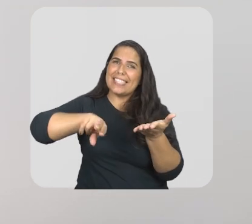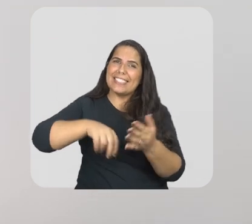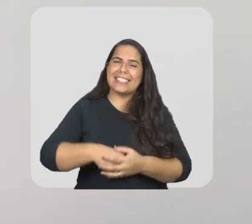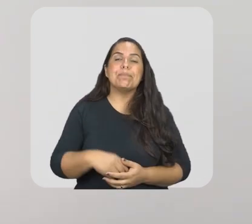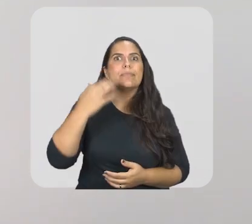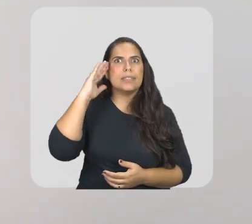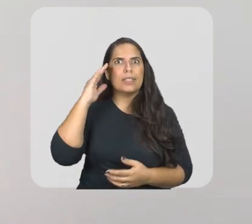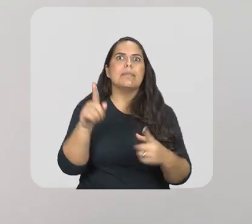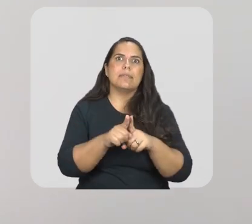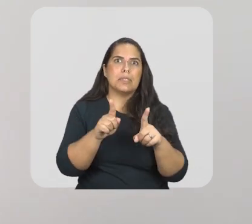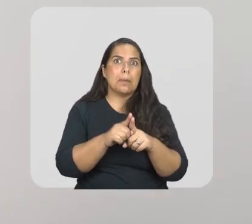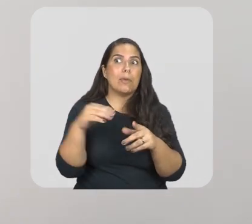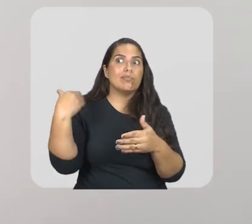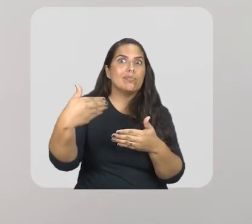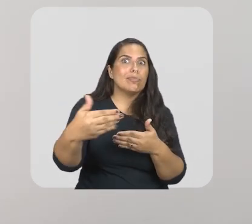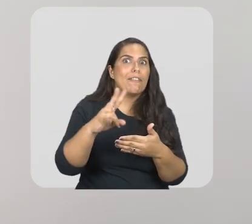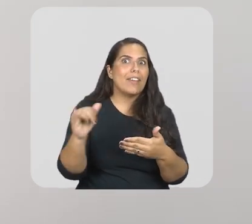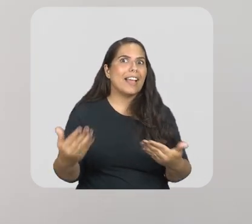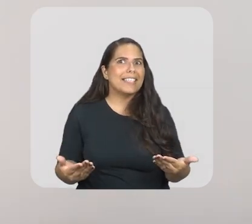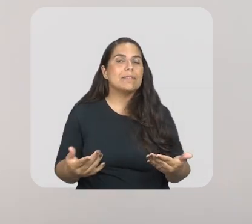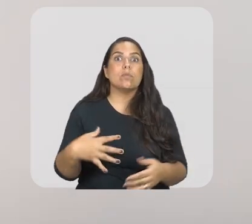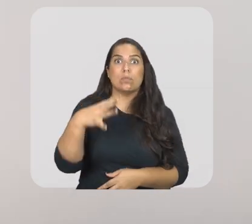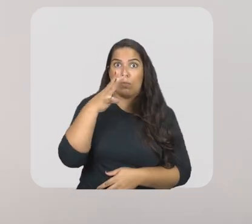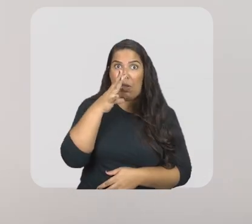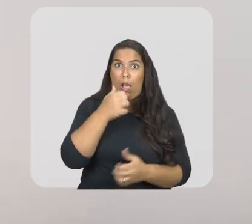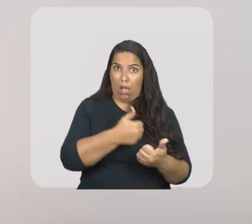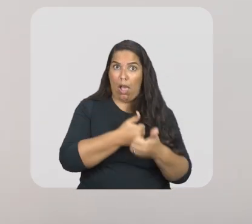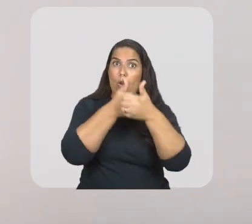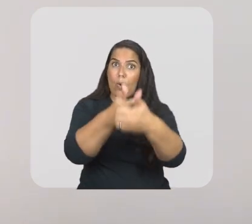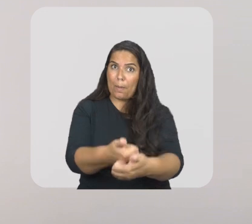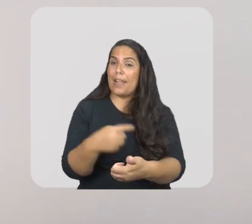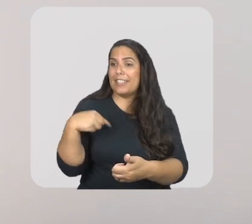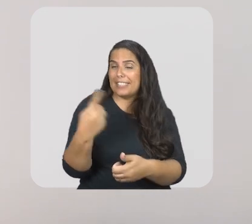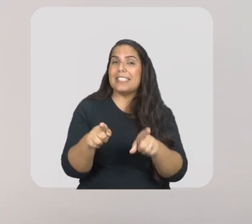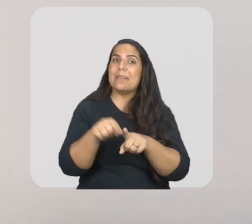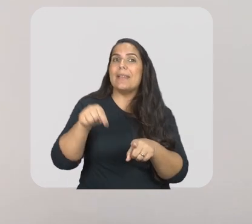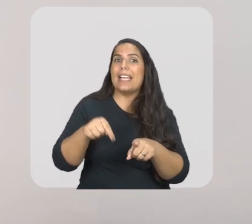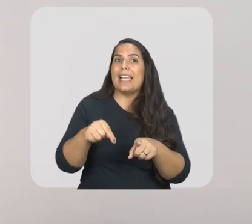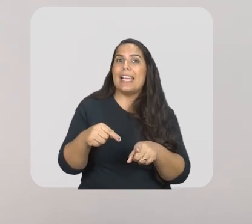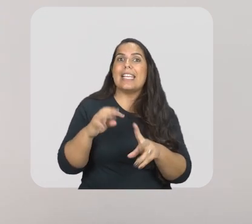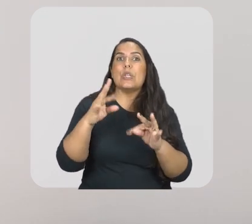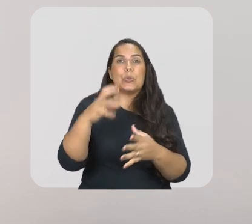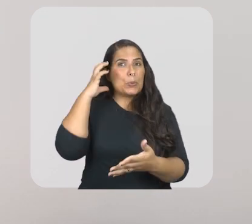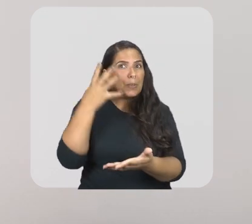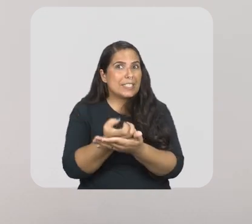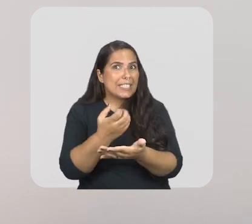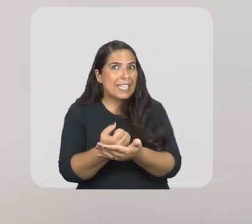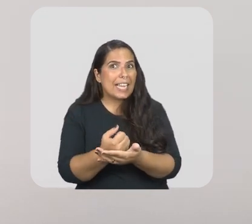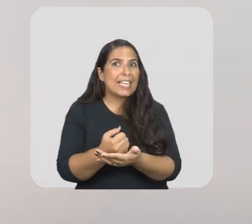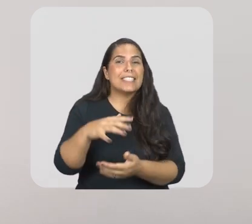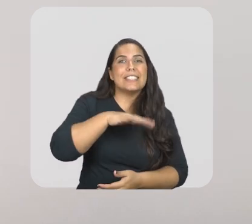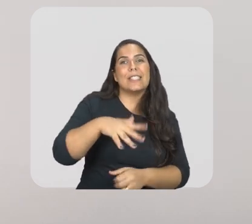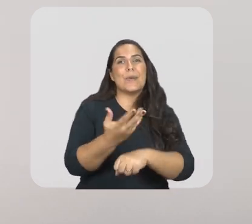diversidade. E entendendo também o que está por vir. Fiquem ligados e acompanhem a gente também aqui no nosso Tudo em 20 Podcast,